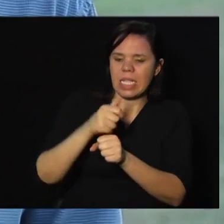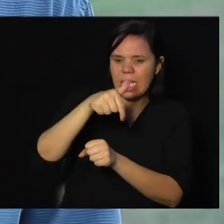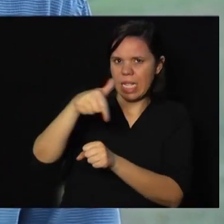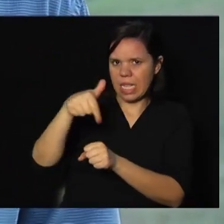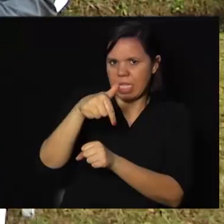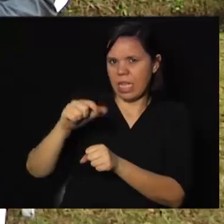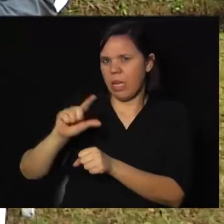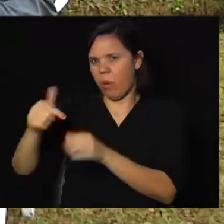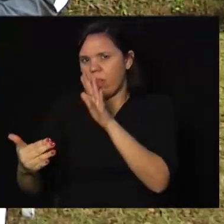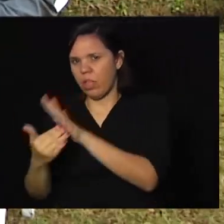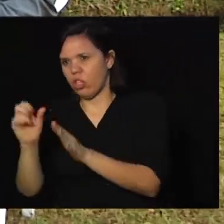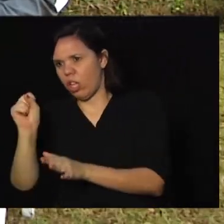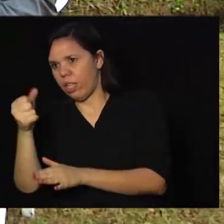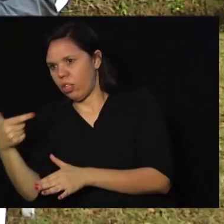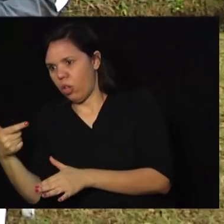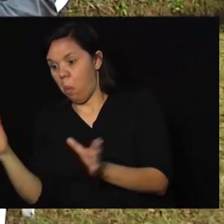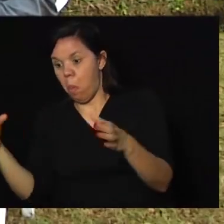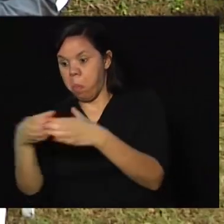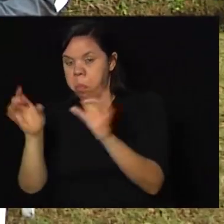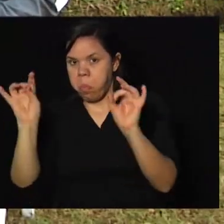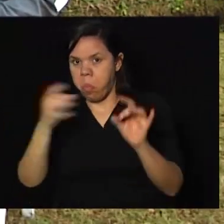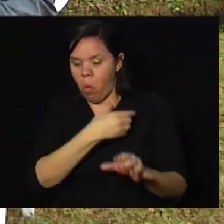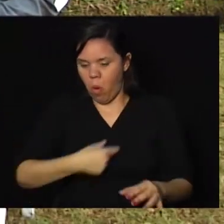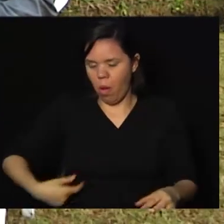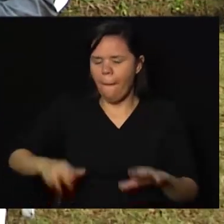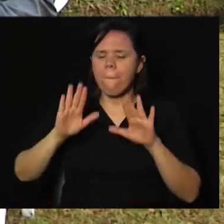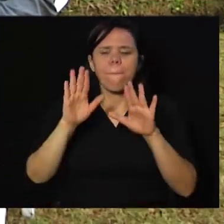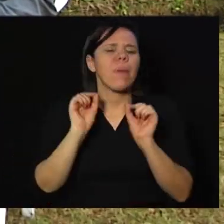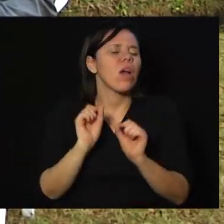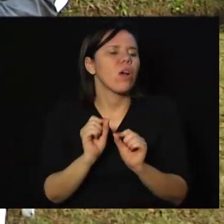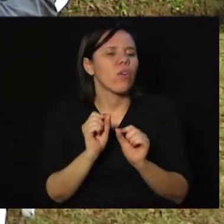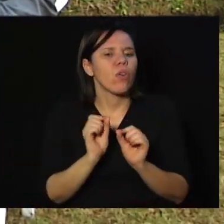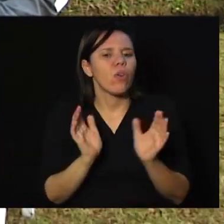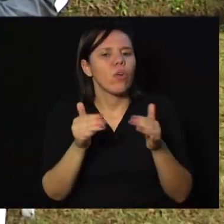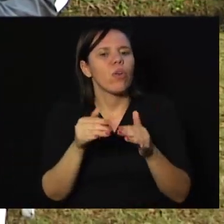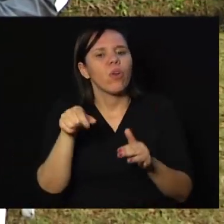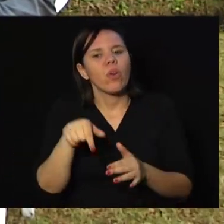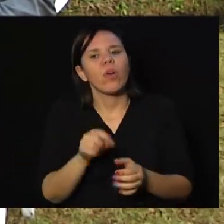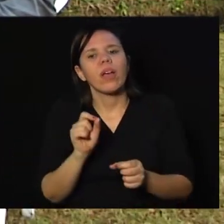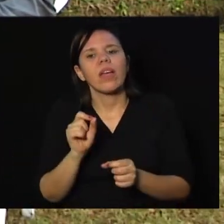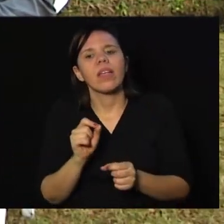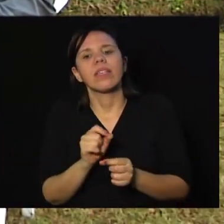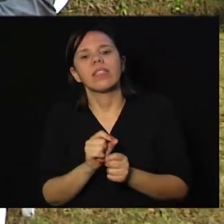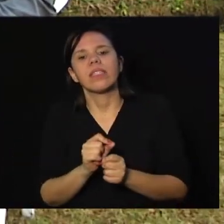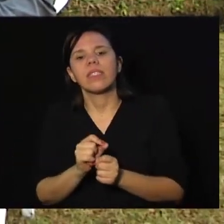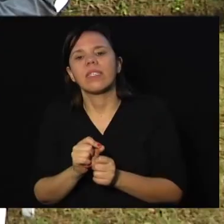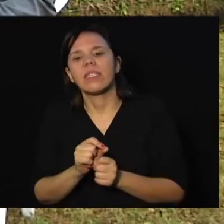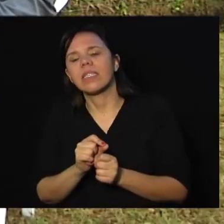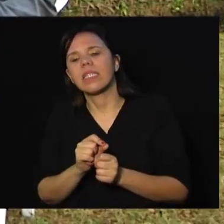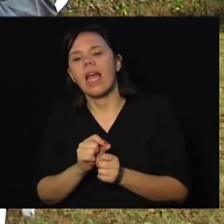frente, né, 82 a Ponte teve uma grande equipe, mas falando especificamente sobre esse ano, né, que é muito marcante para o torcedor